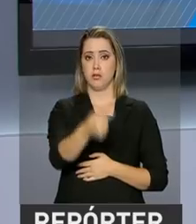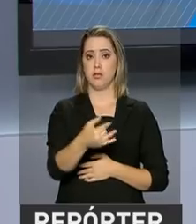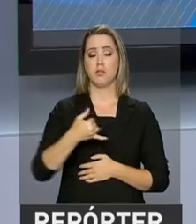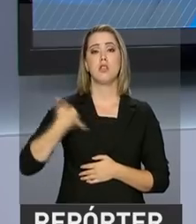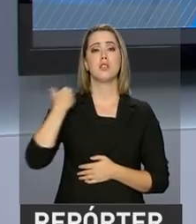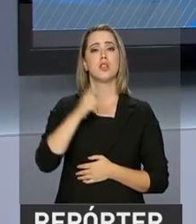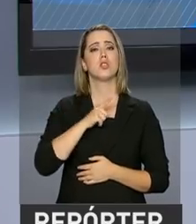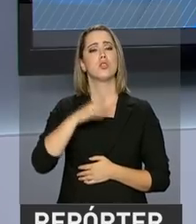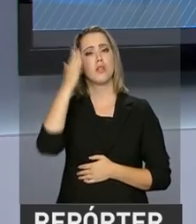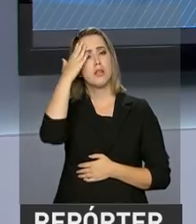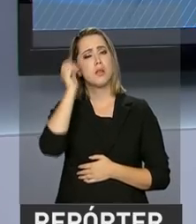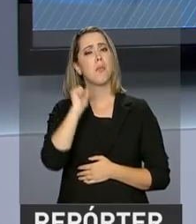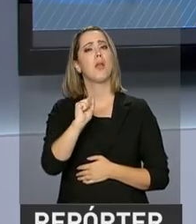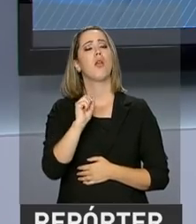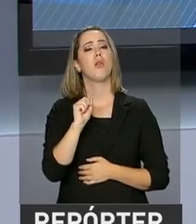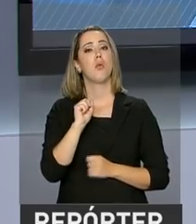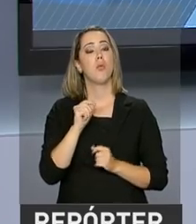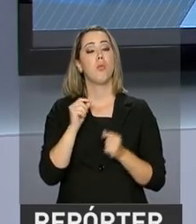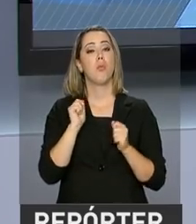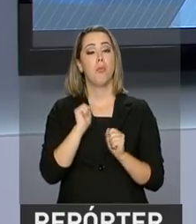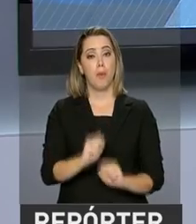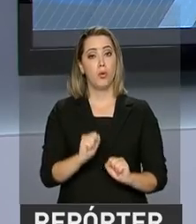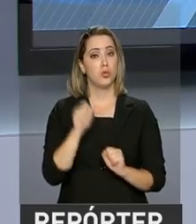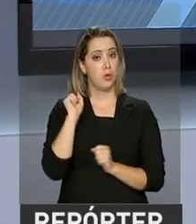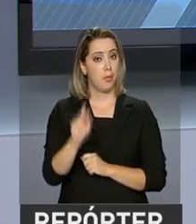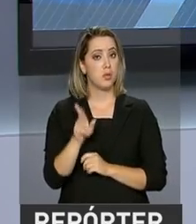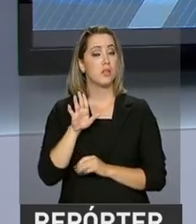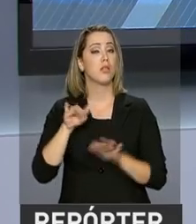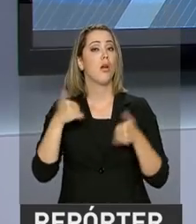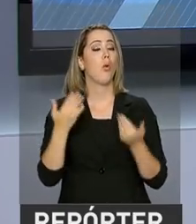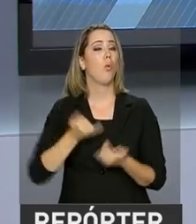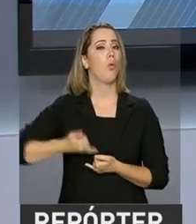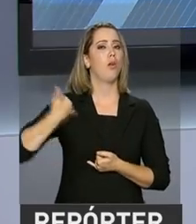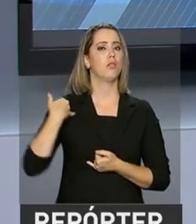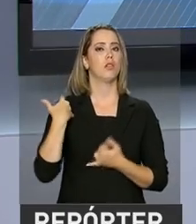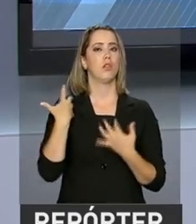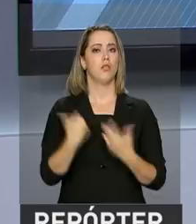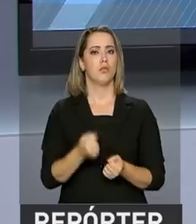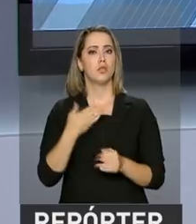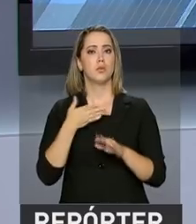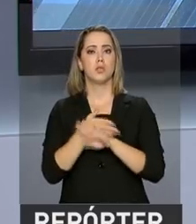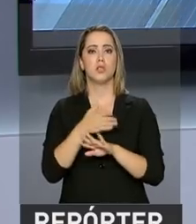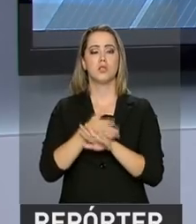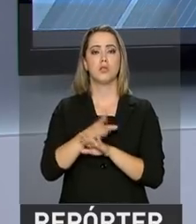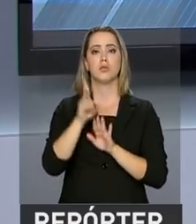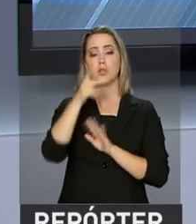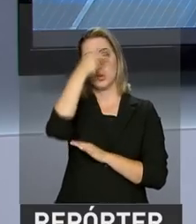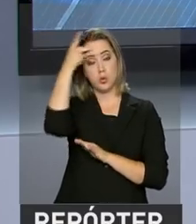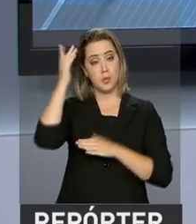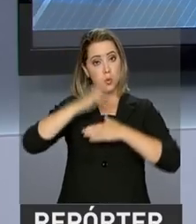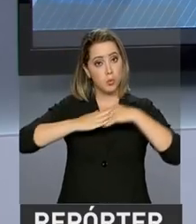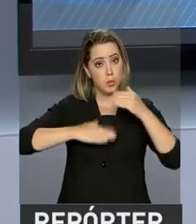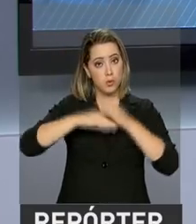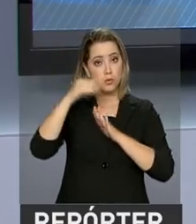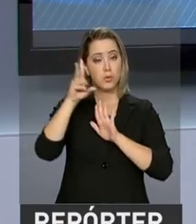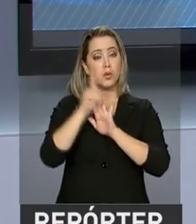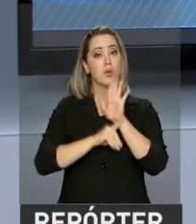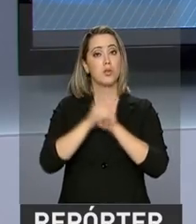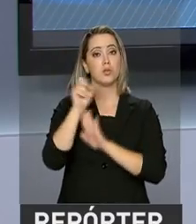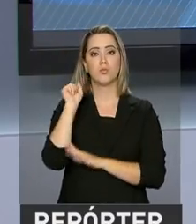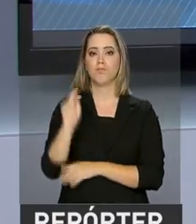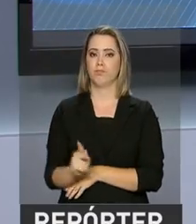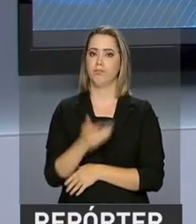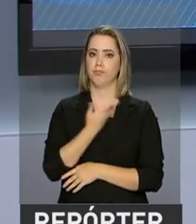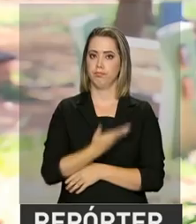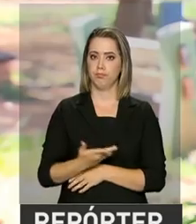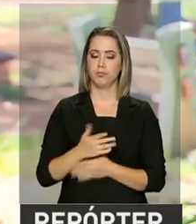quer saber quando vai poder se aposentar. A gente foi atrás de um especialista em direito previdenciário para responder essa e outras perguntas.